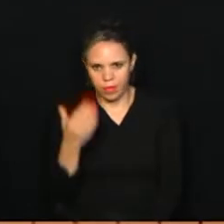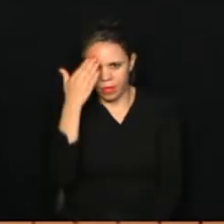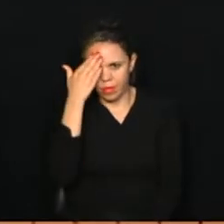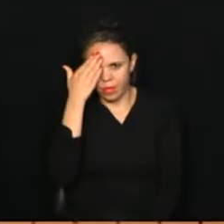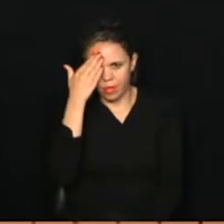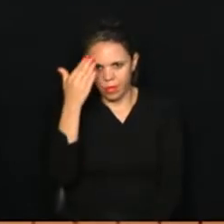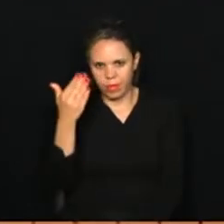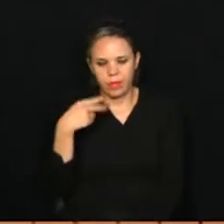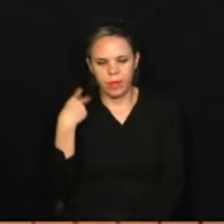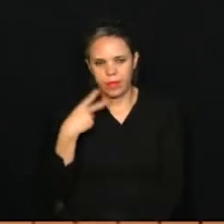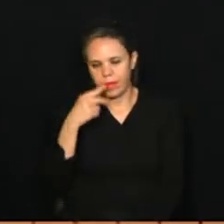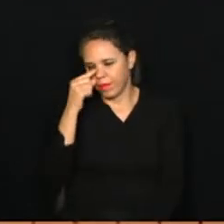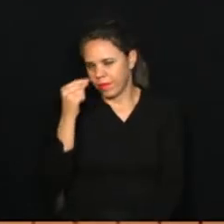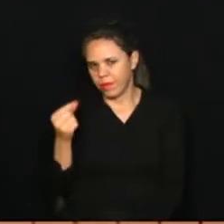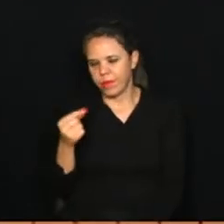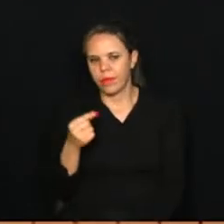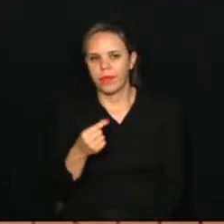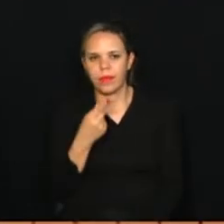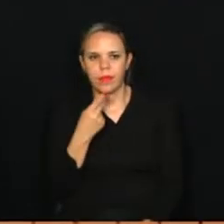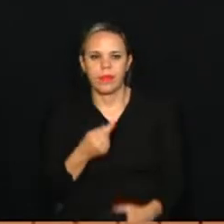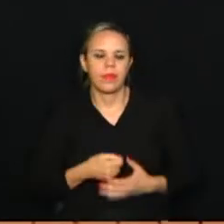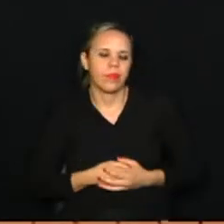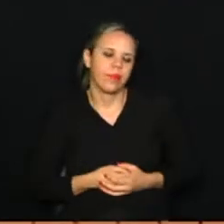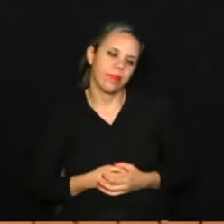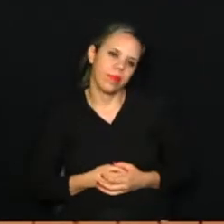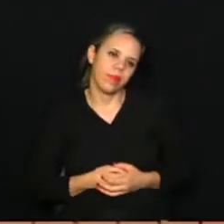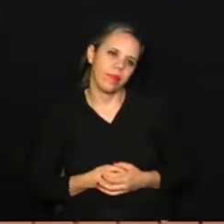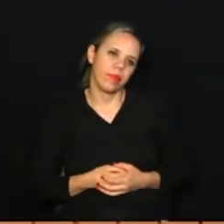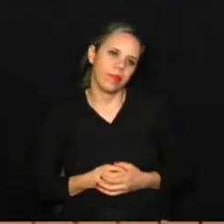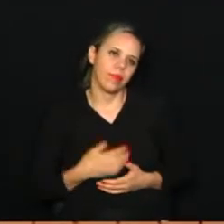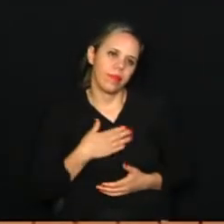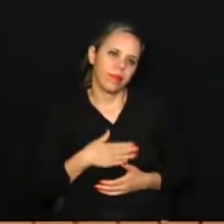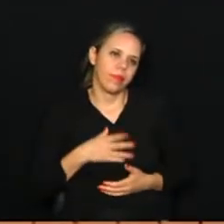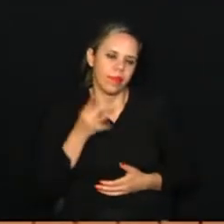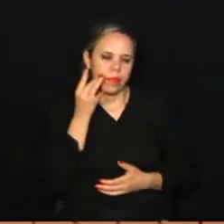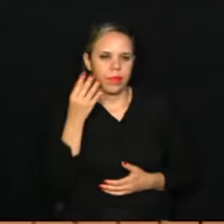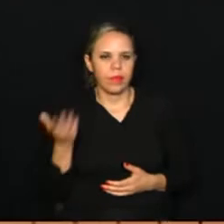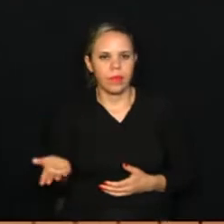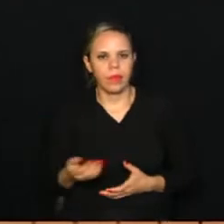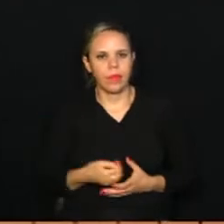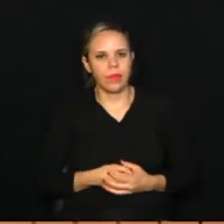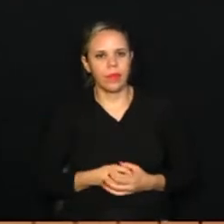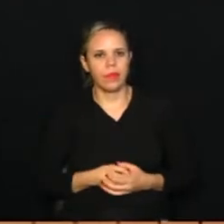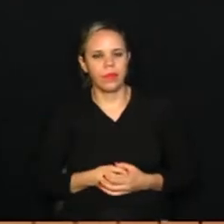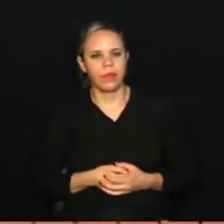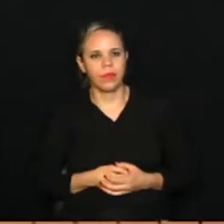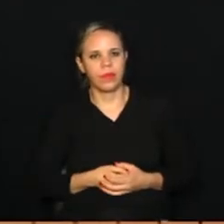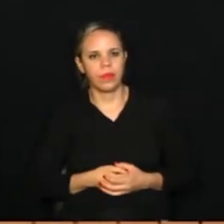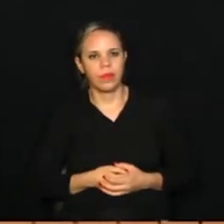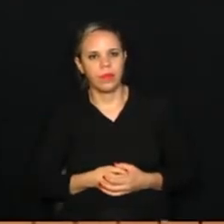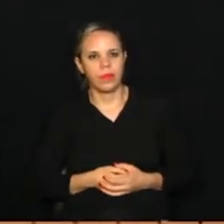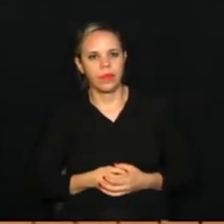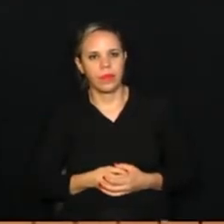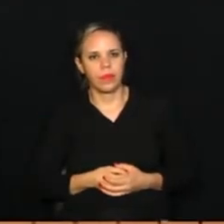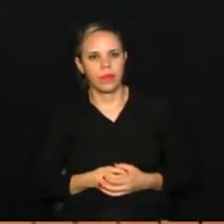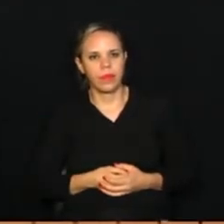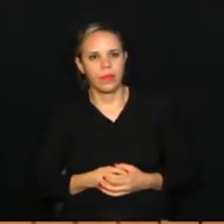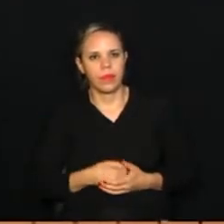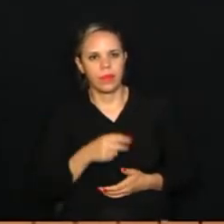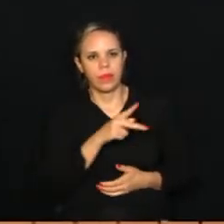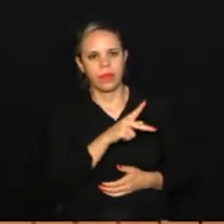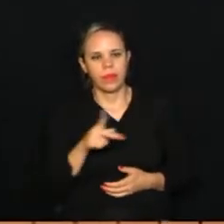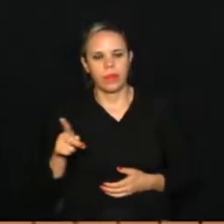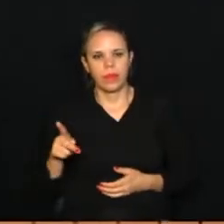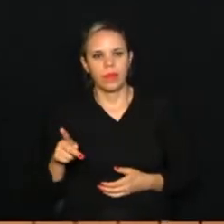obrigado, vereador Arnaldo Salvetti, pelas palavras. É uma honra ter a sua presença aqui. E o presidente Eduardo